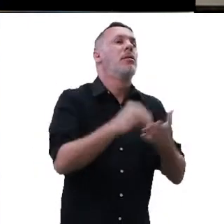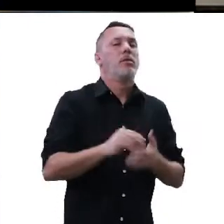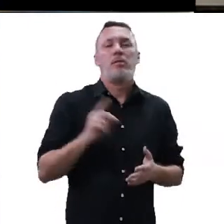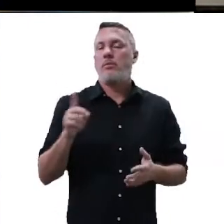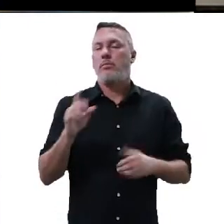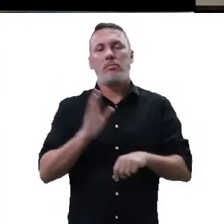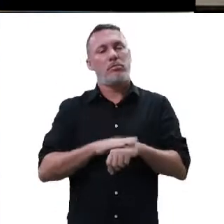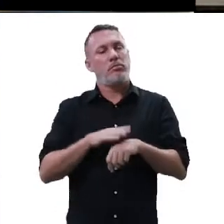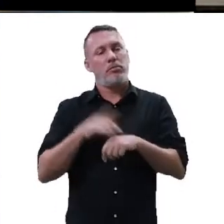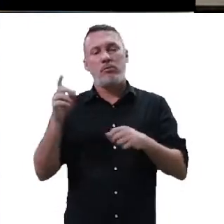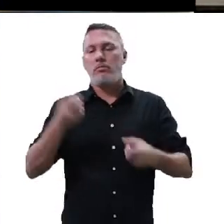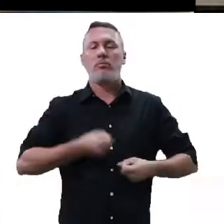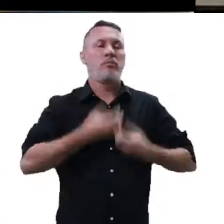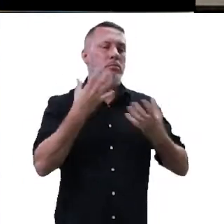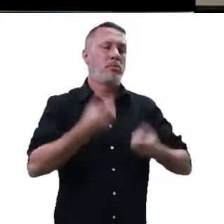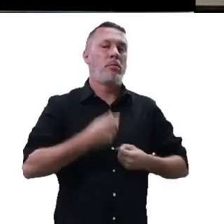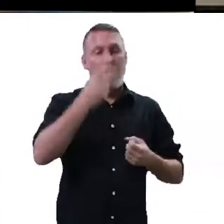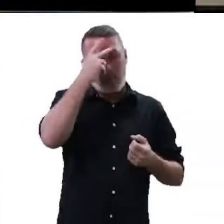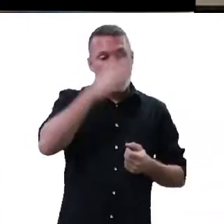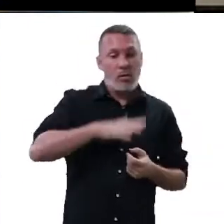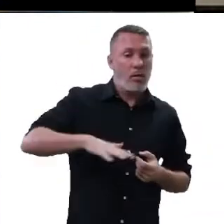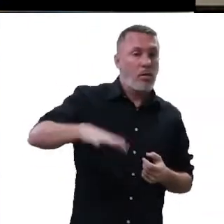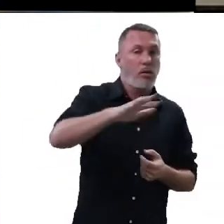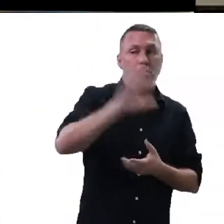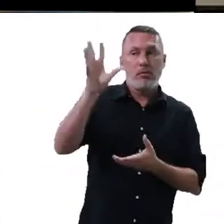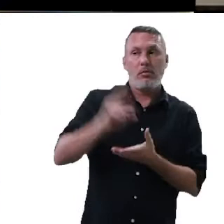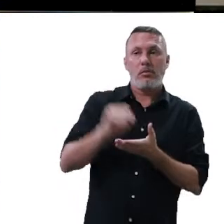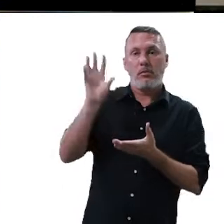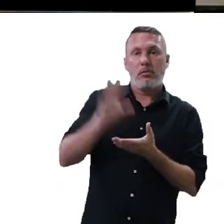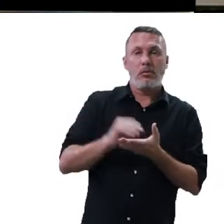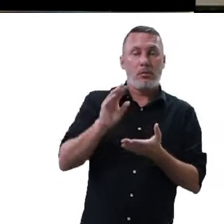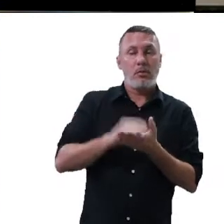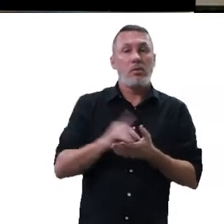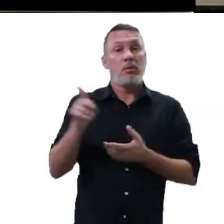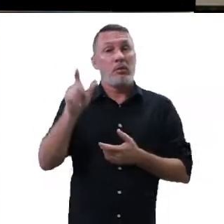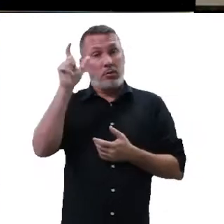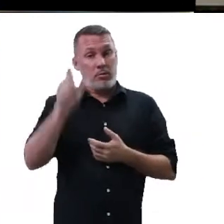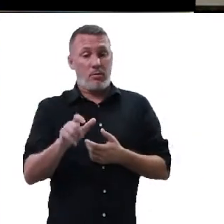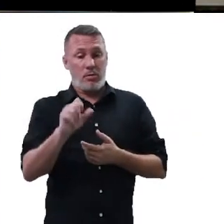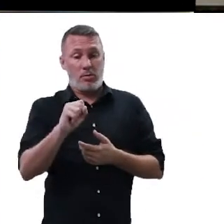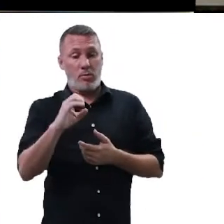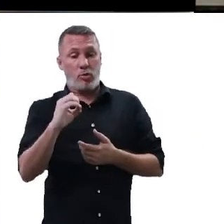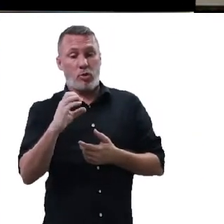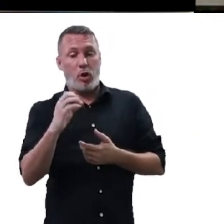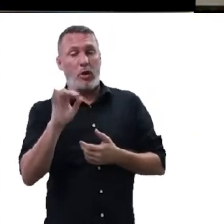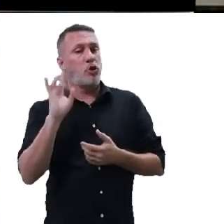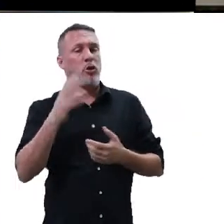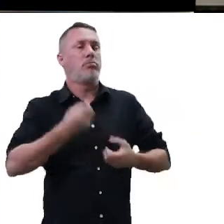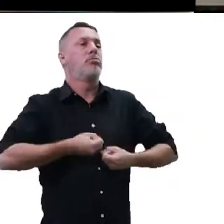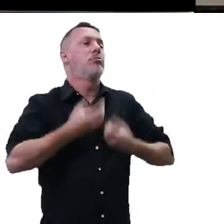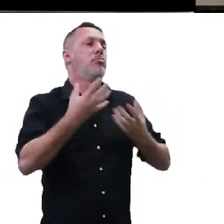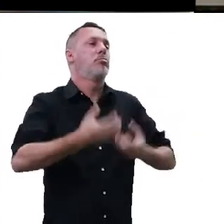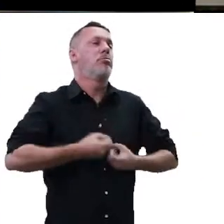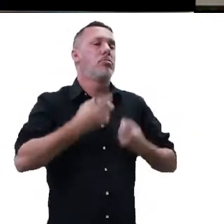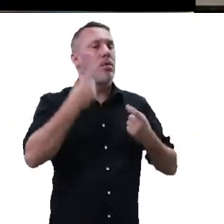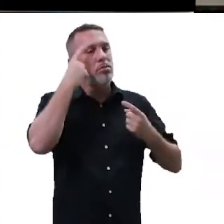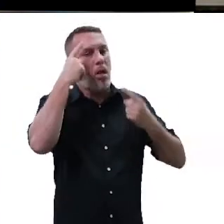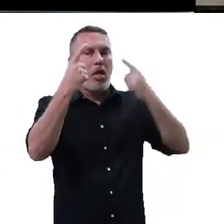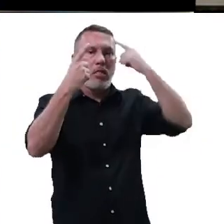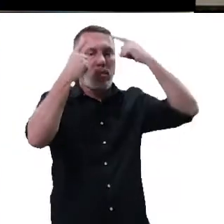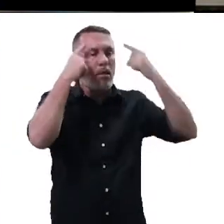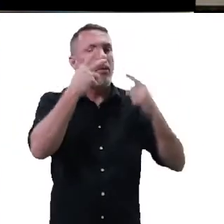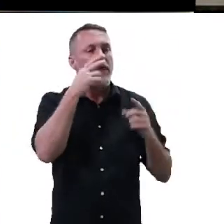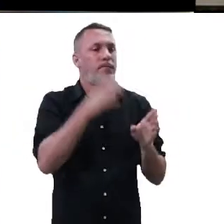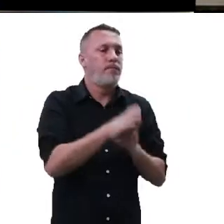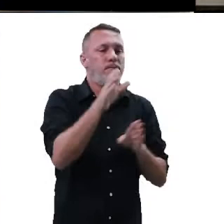seu trabalho, ele ficou todo em torno de divulgar suas ideias, seus questionamentos e, de certa